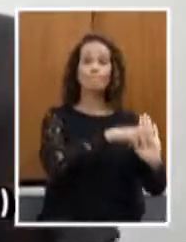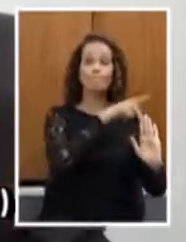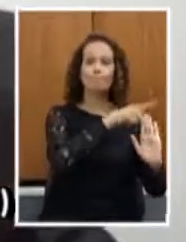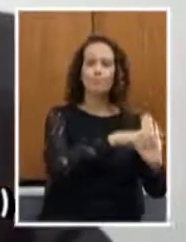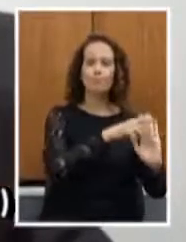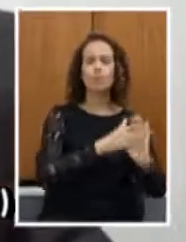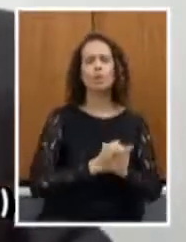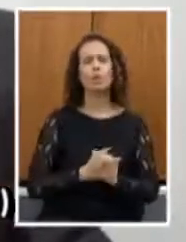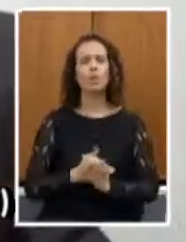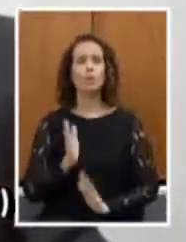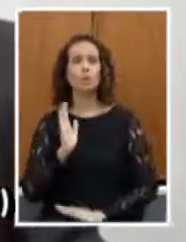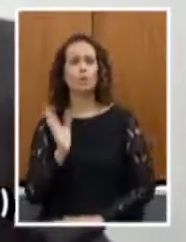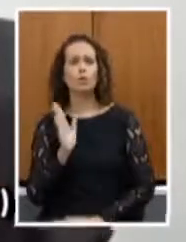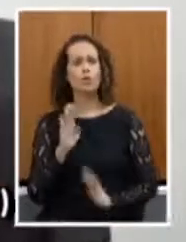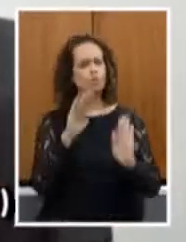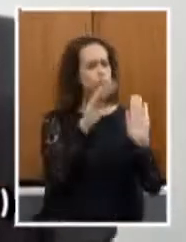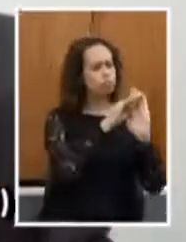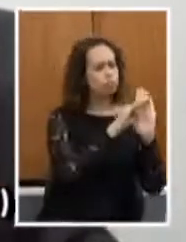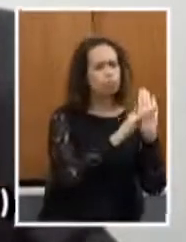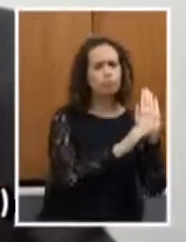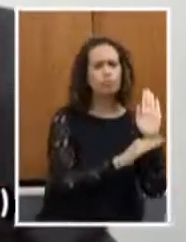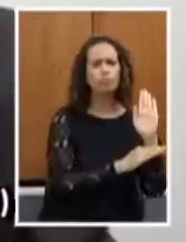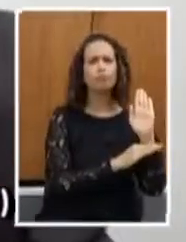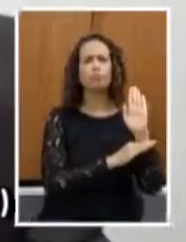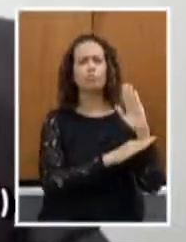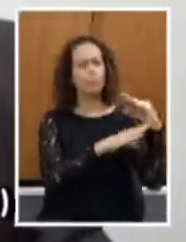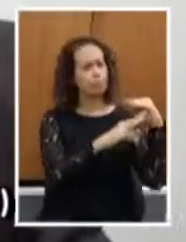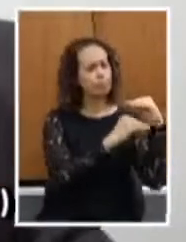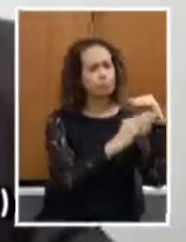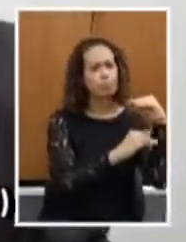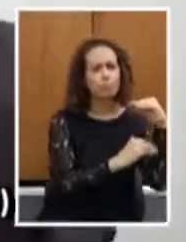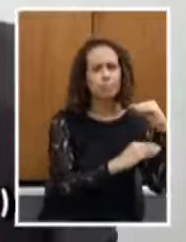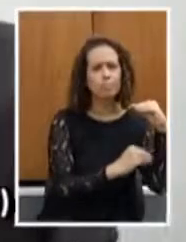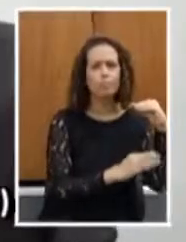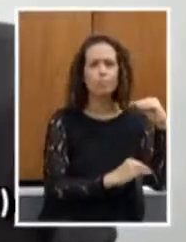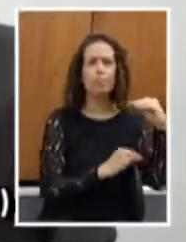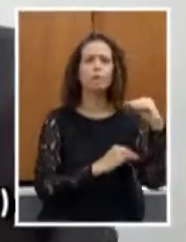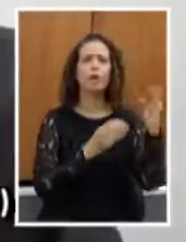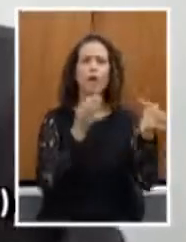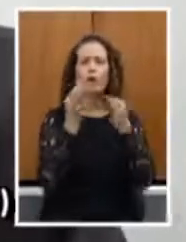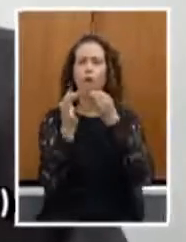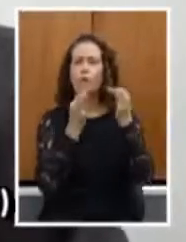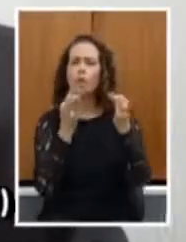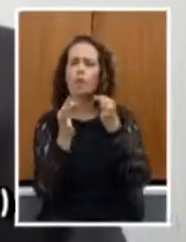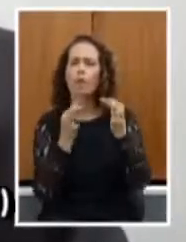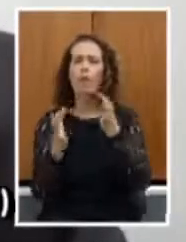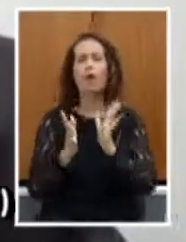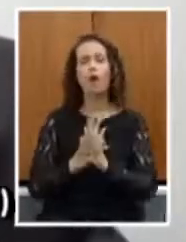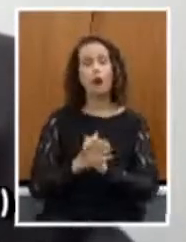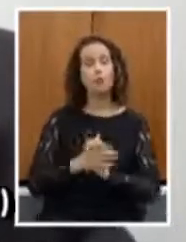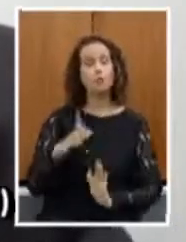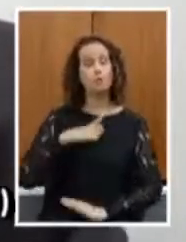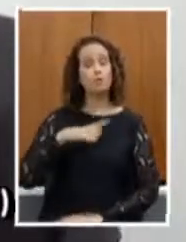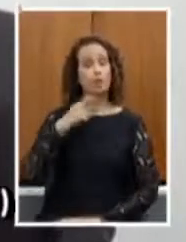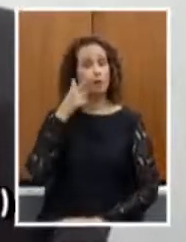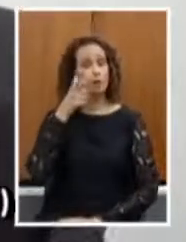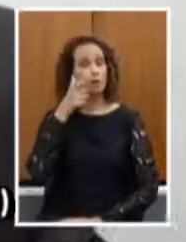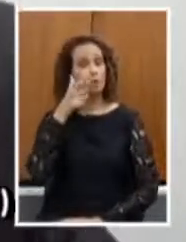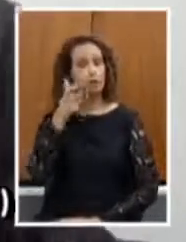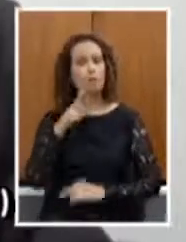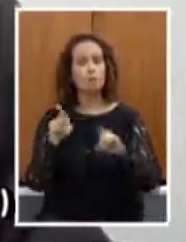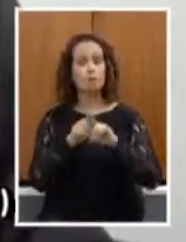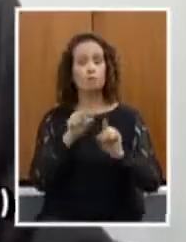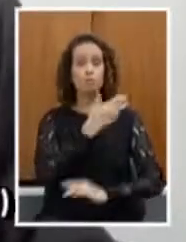várias colocações, de várias inserções, de todos aqueles que tinham muito interesse, principalmente o governo na época, como